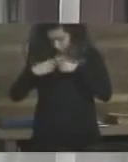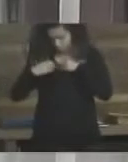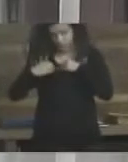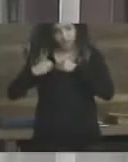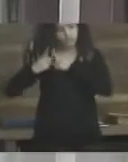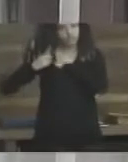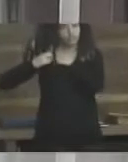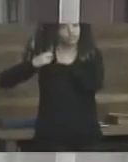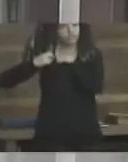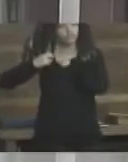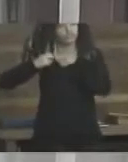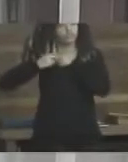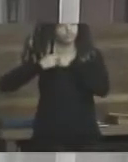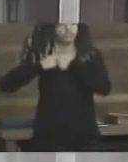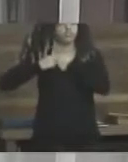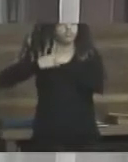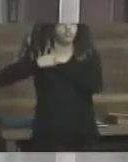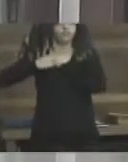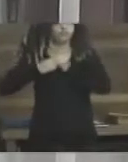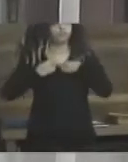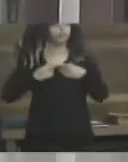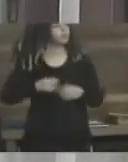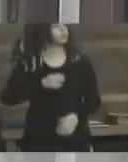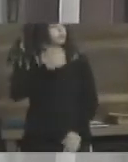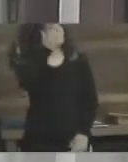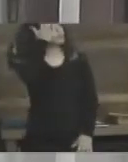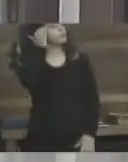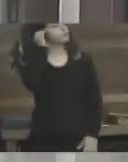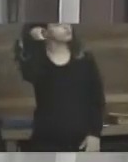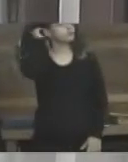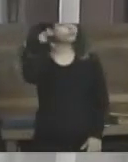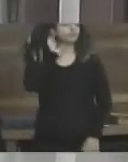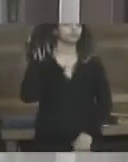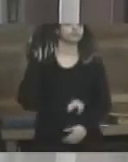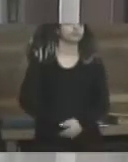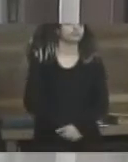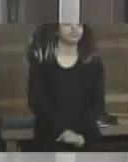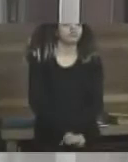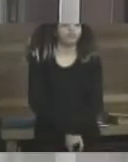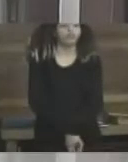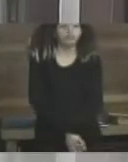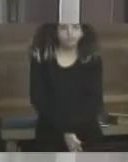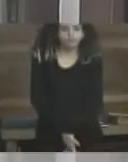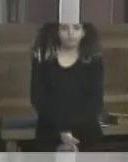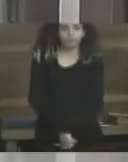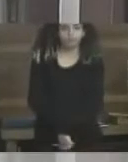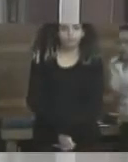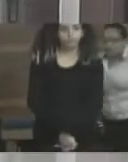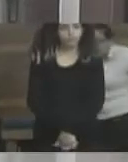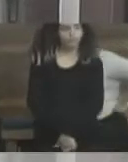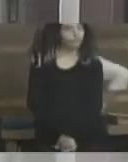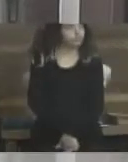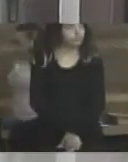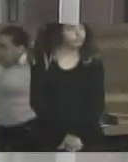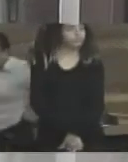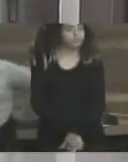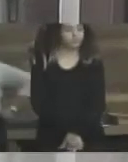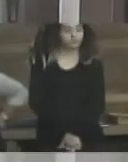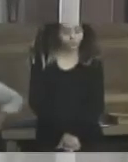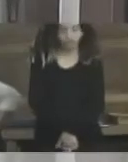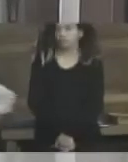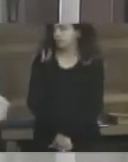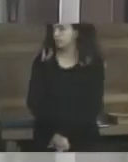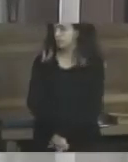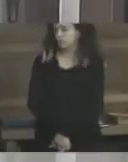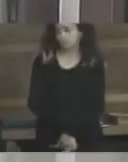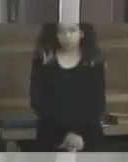reforma total do acesso, como concretagem, instalação de corrimão, instalação de guarda-corpo, no ponto onde localizado lá na Avenida